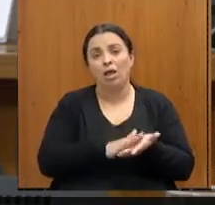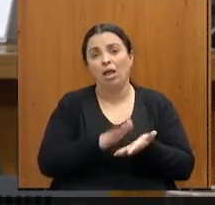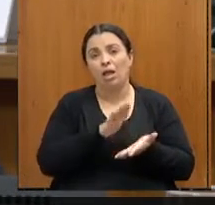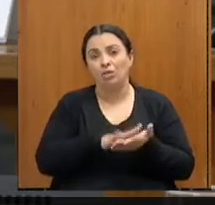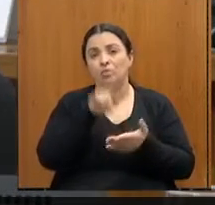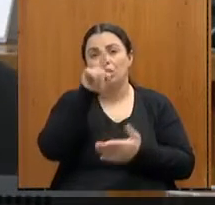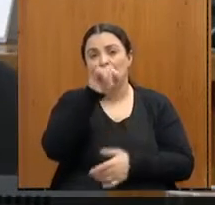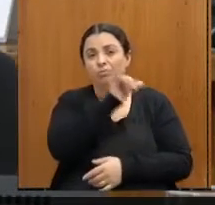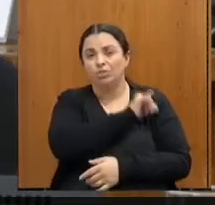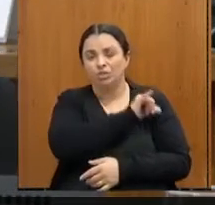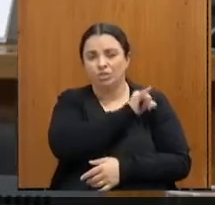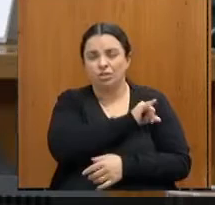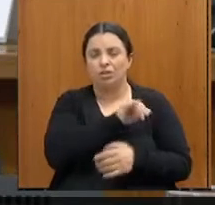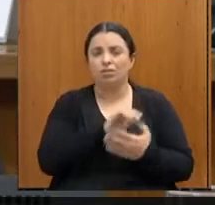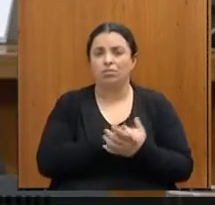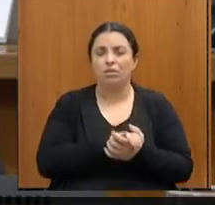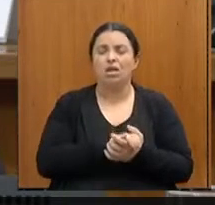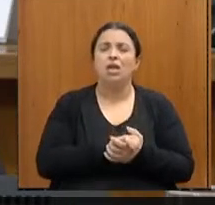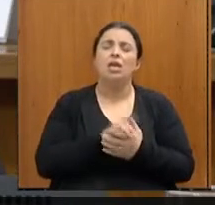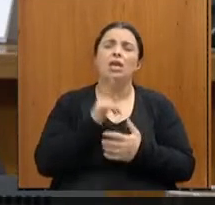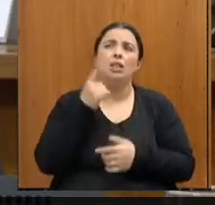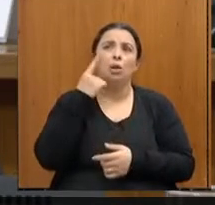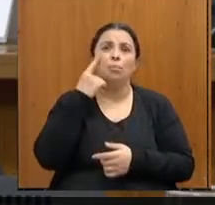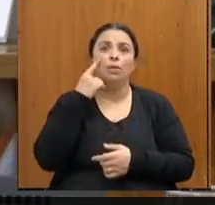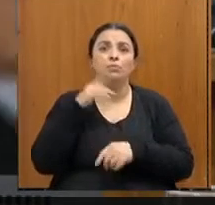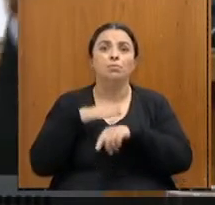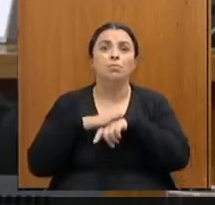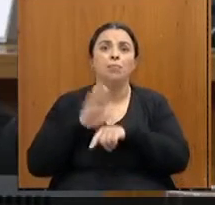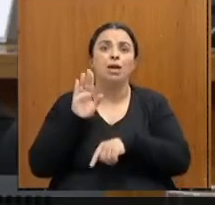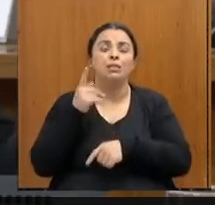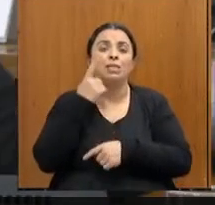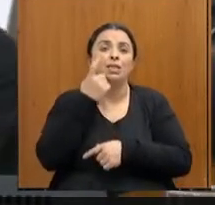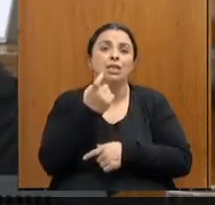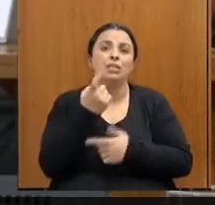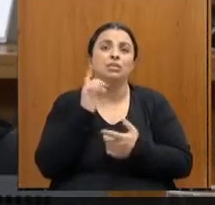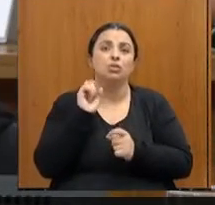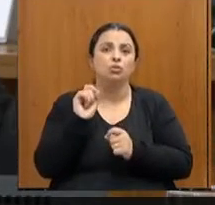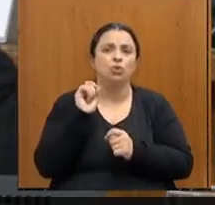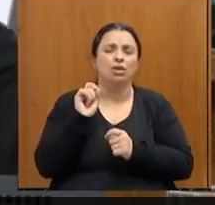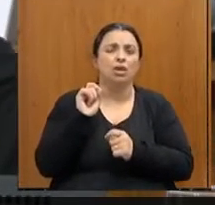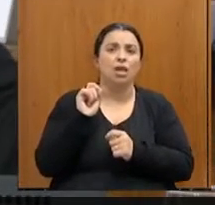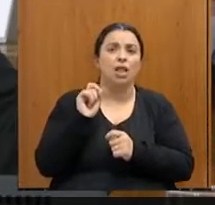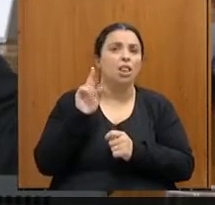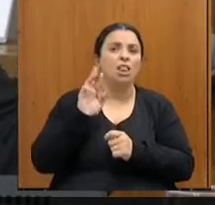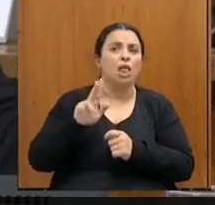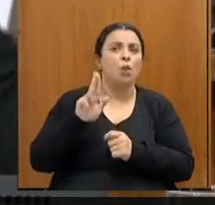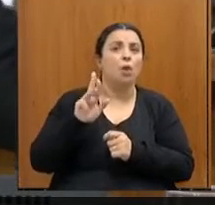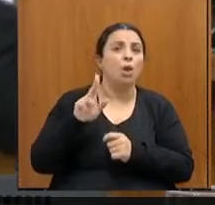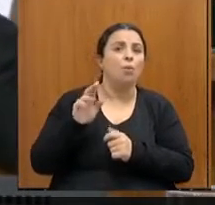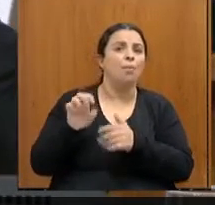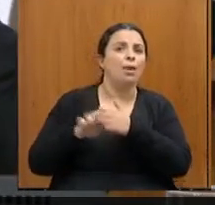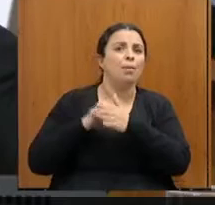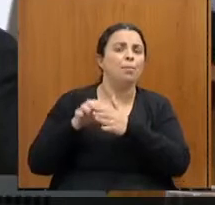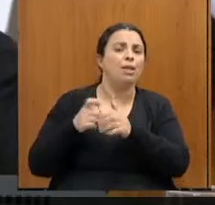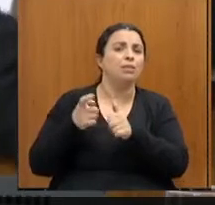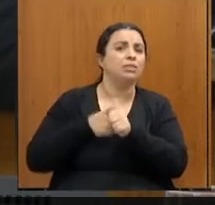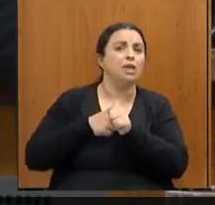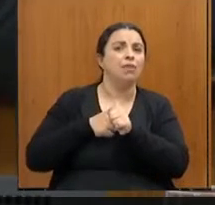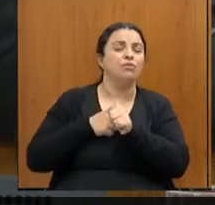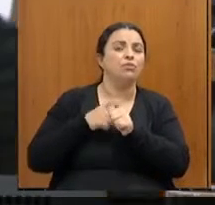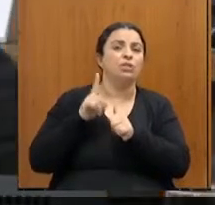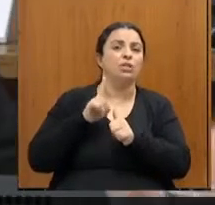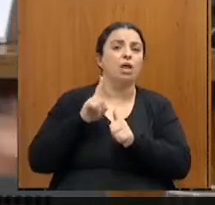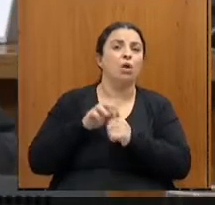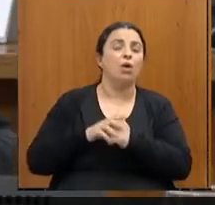carioca deficitária O que é poder transformar esse ativo que está no Rio servindo aos cariocas